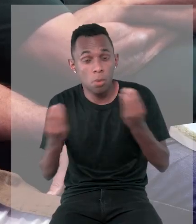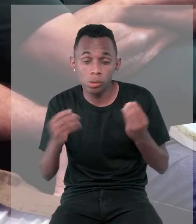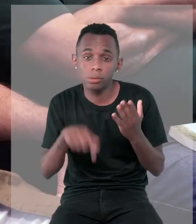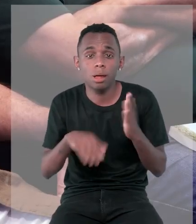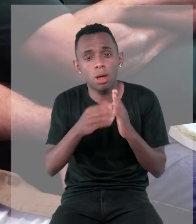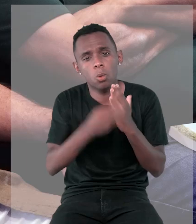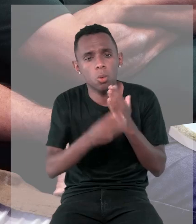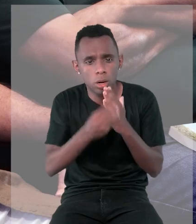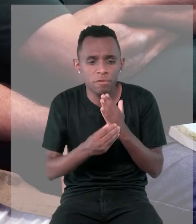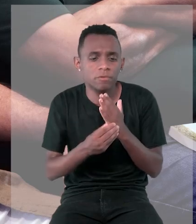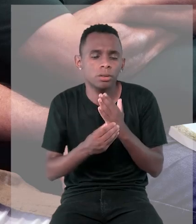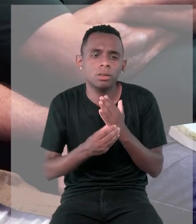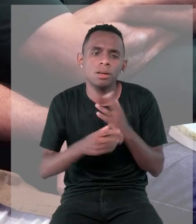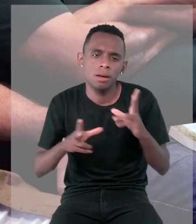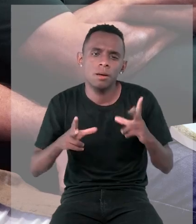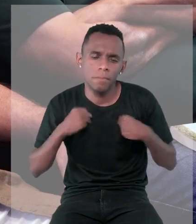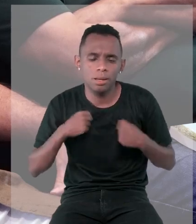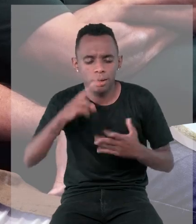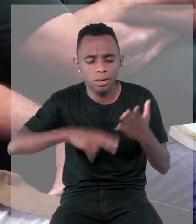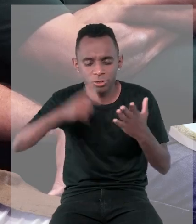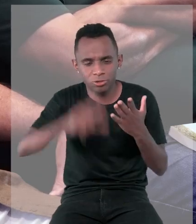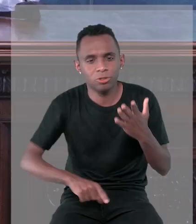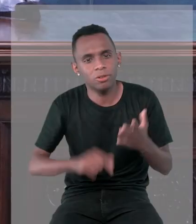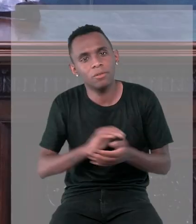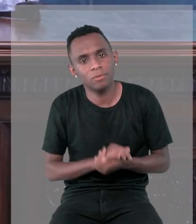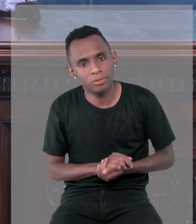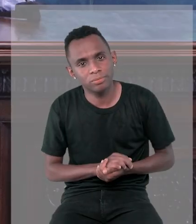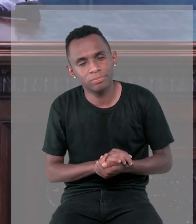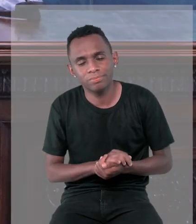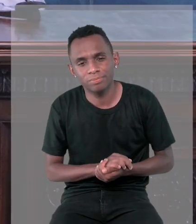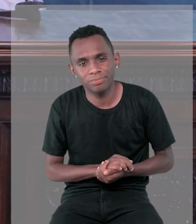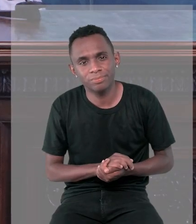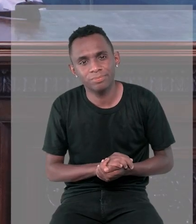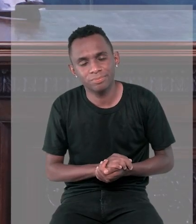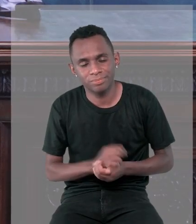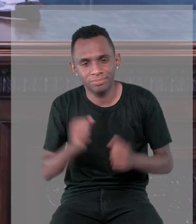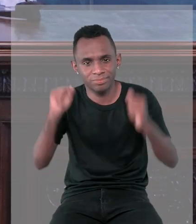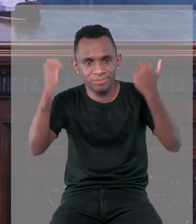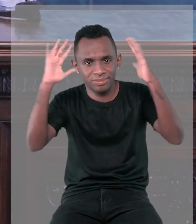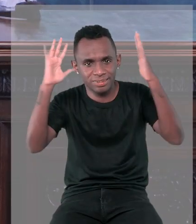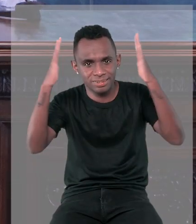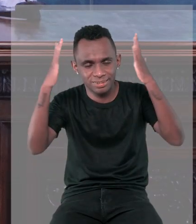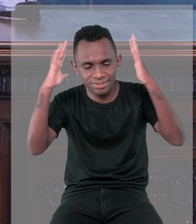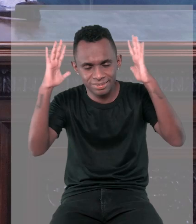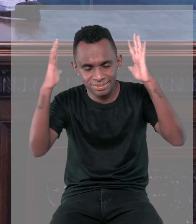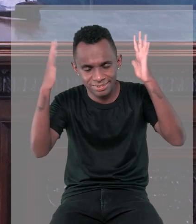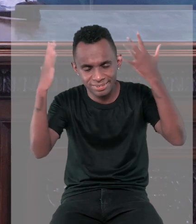daqueles livros que merece releitura. Falou, Gifone? Falou.